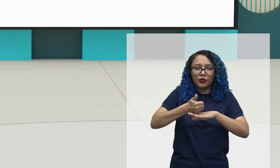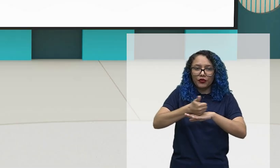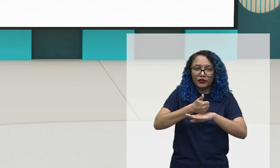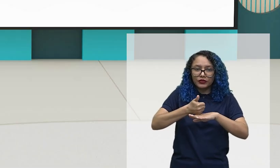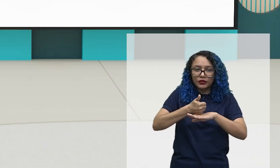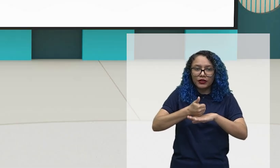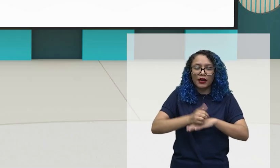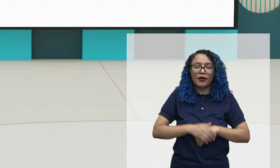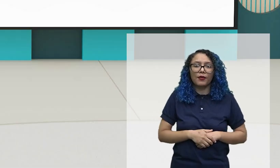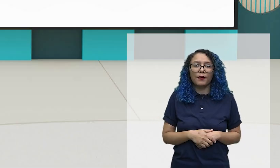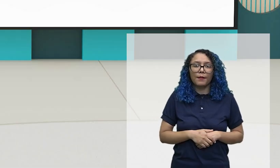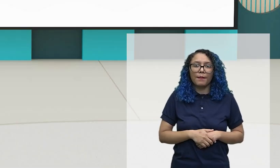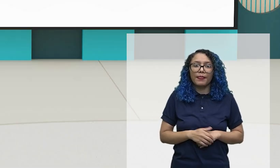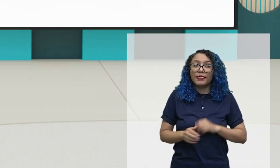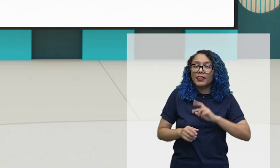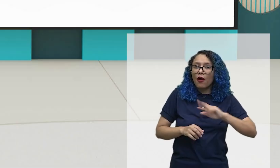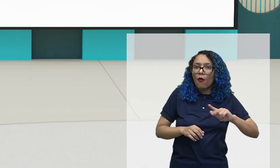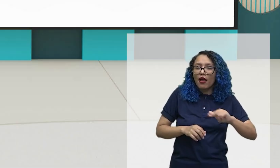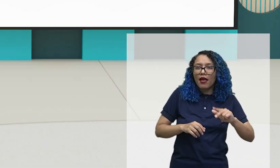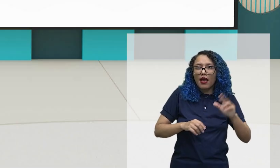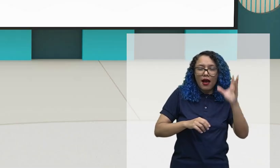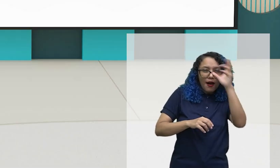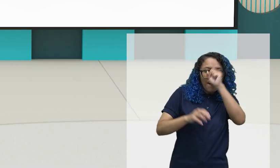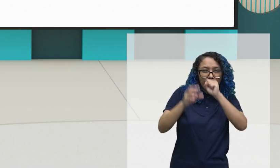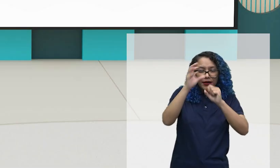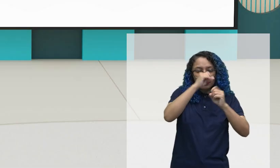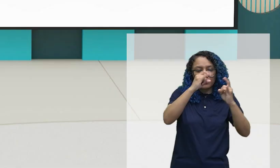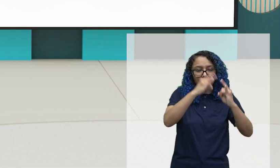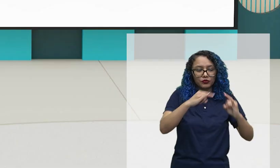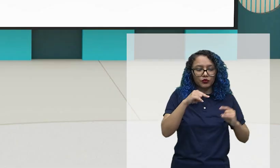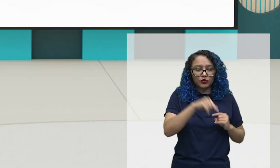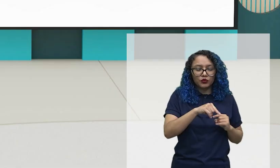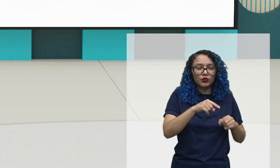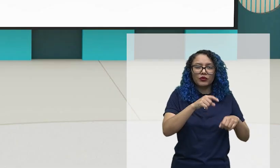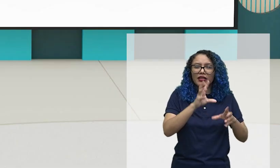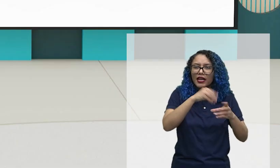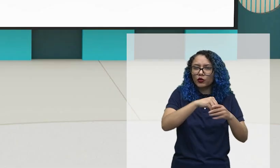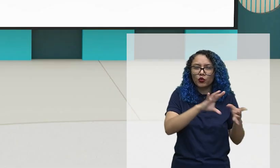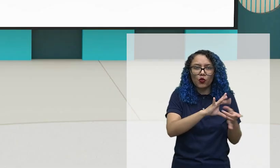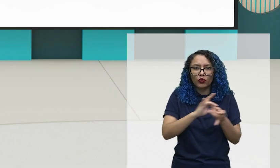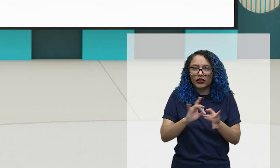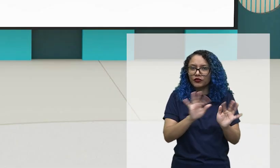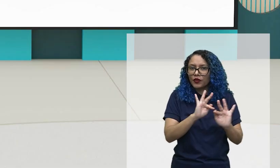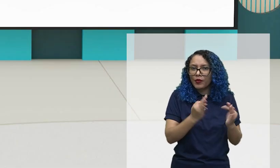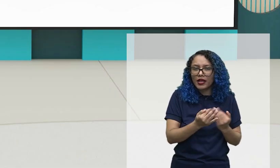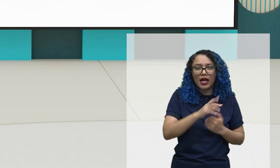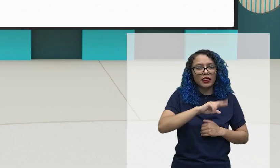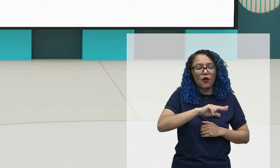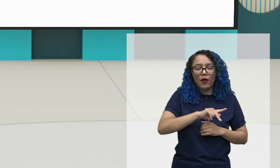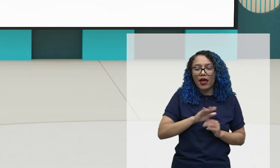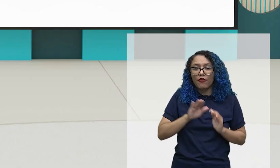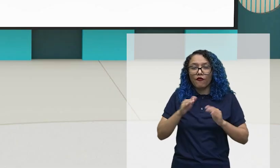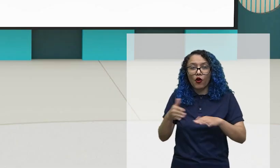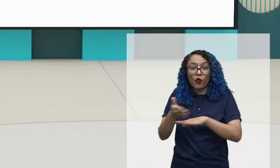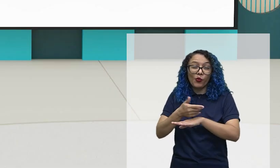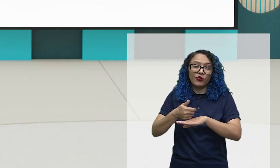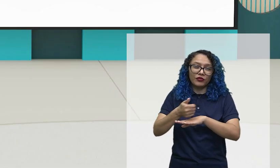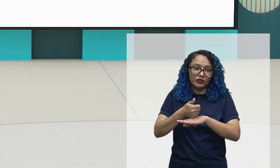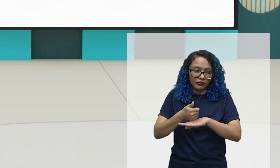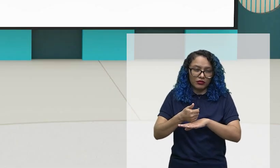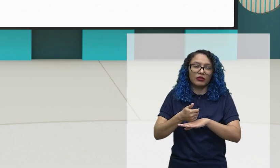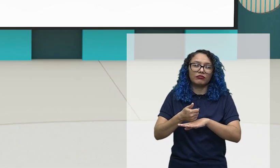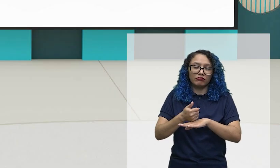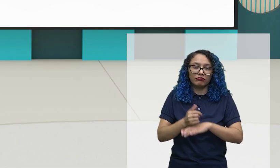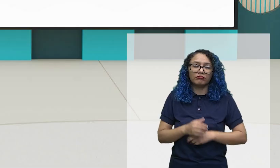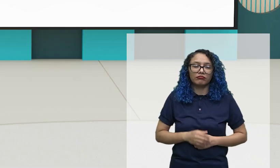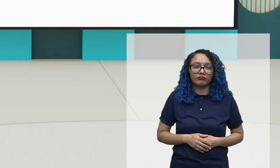profissional. Então, não vai ser o aprender o circo como um lugar mais familiar. Vai ser